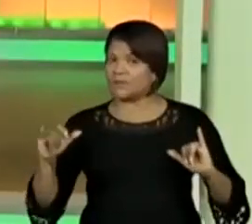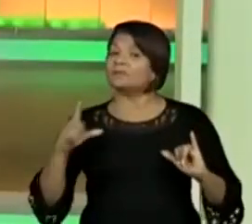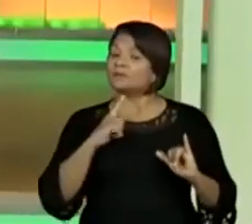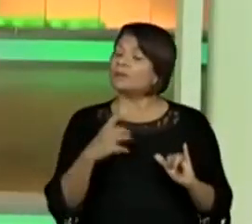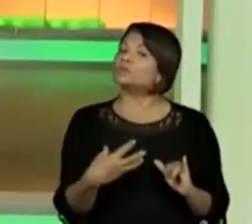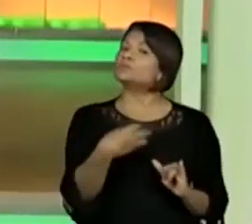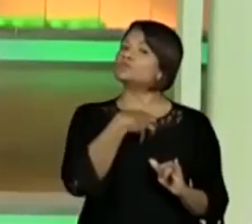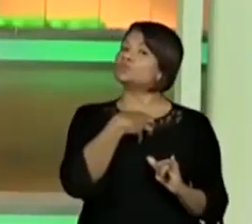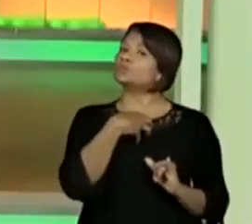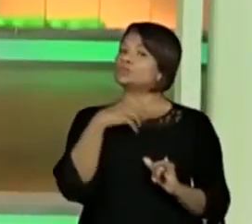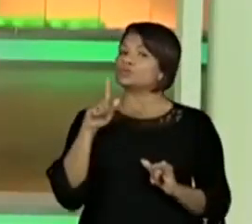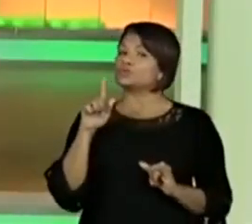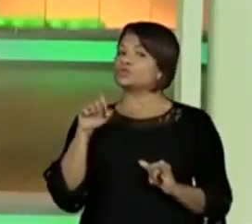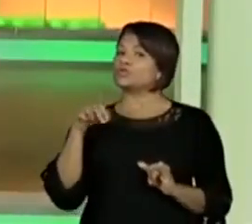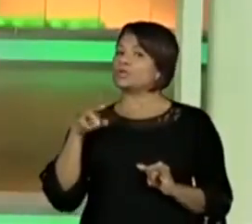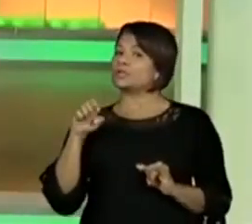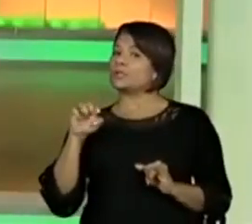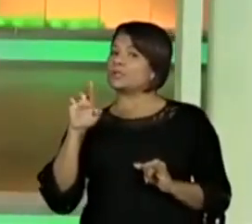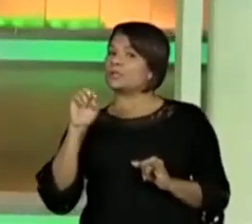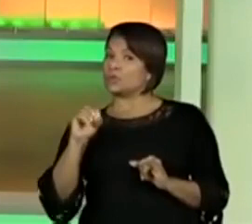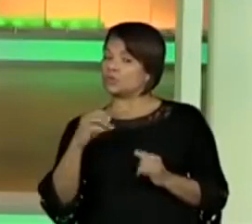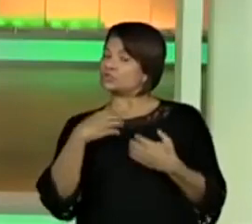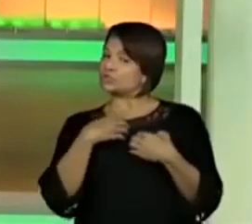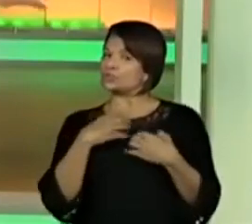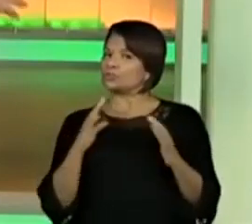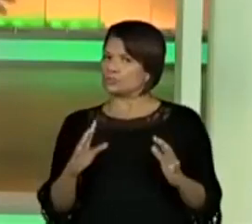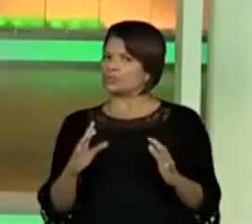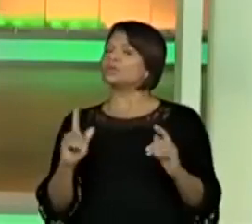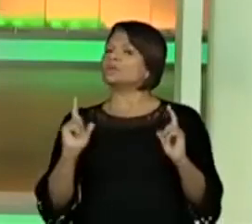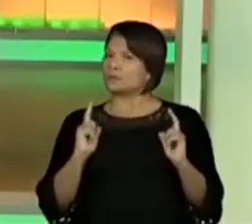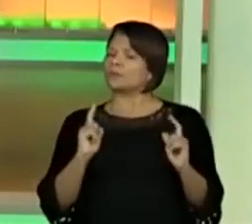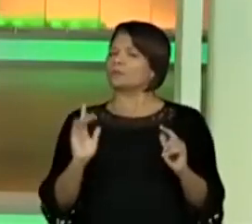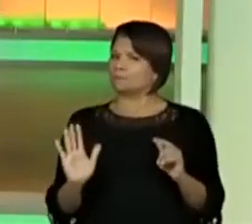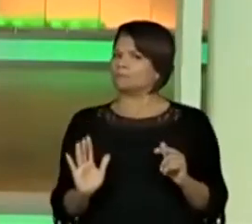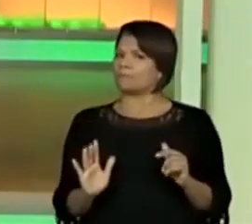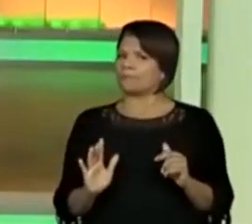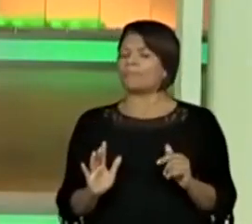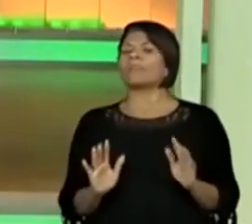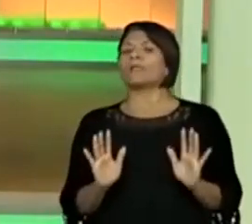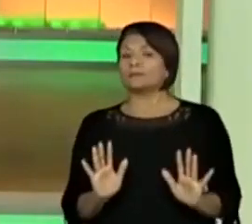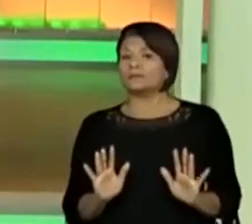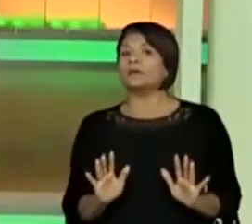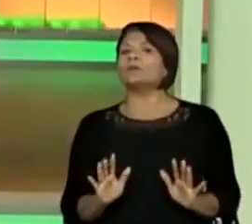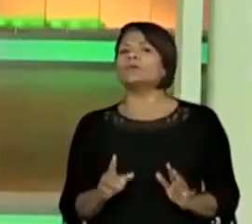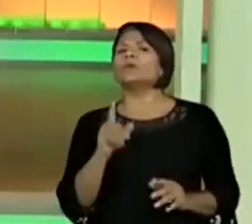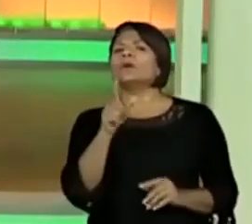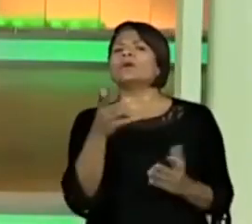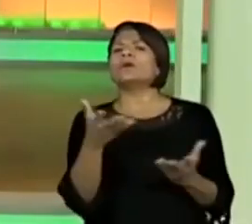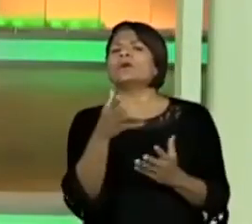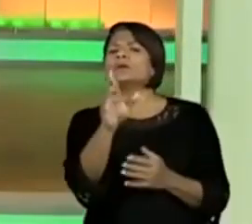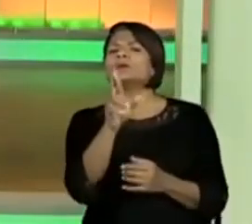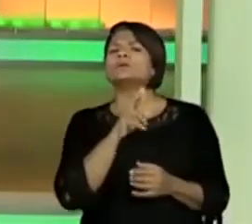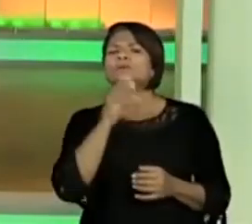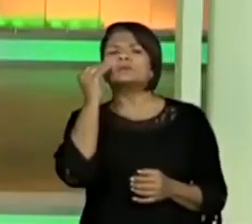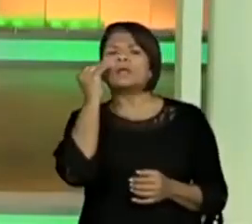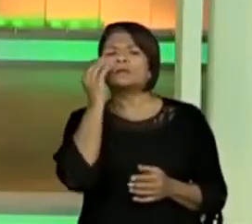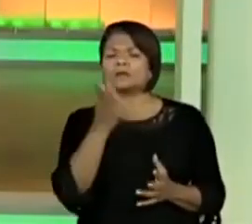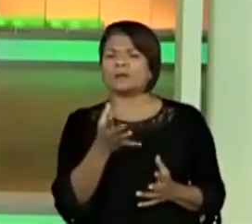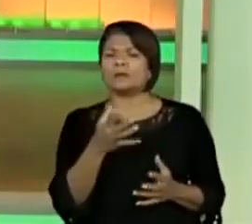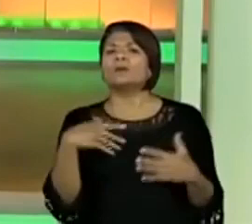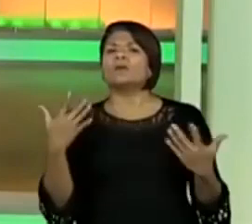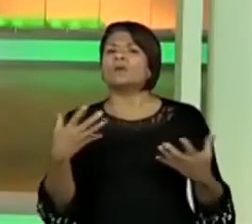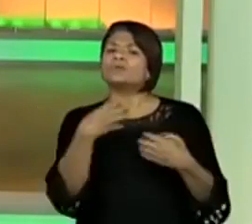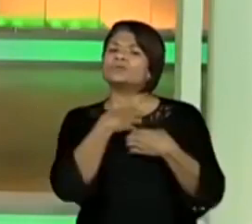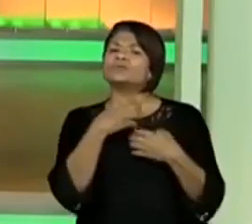gênero. Lembra quando a gente falou outros no começo, a professora falou? Então agora tentem responder para mim qual é o gênero que vocês